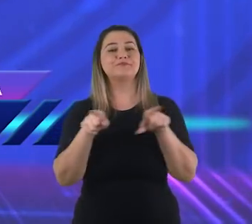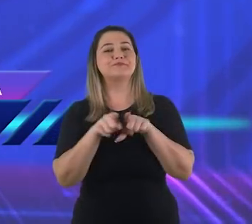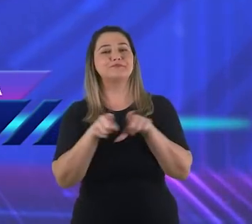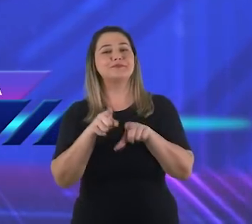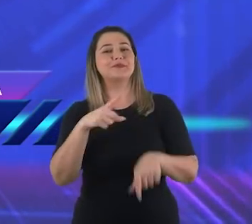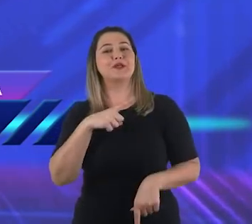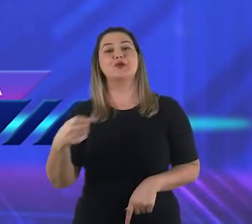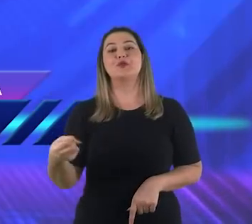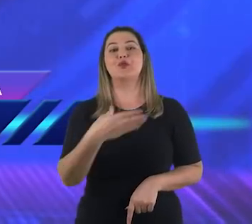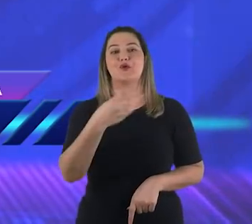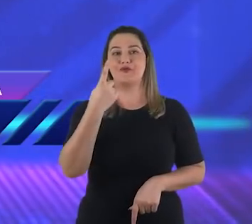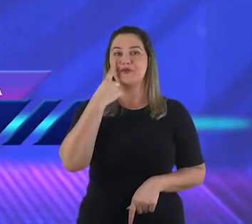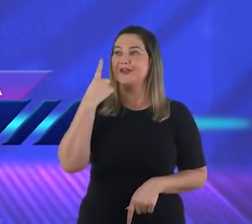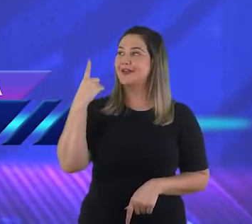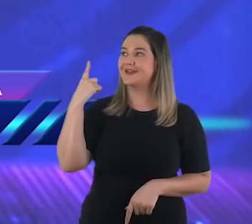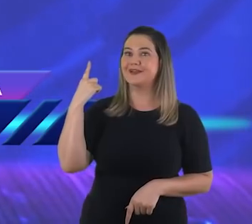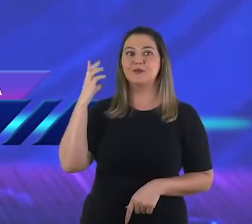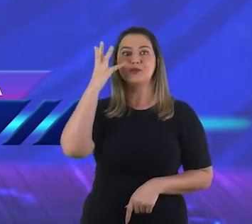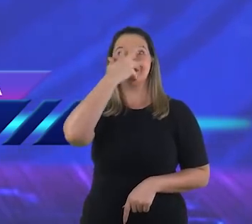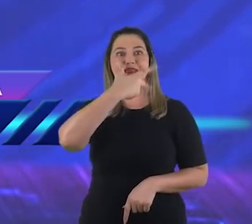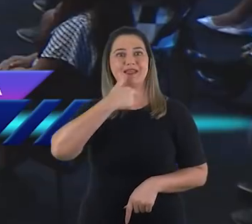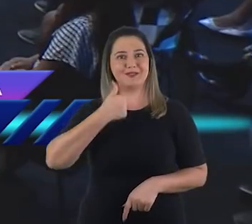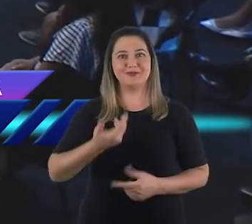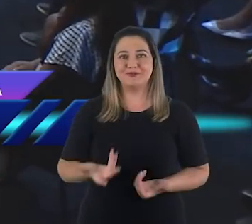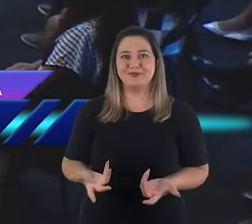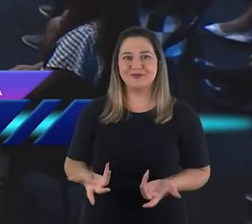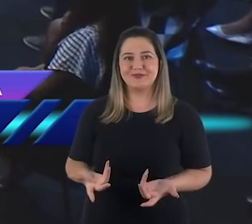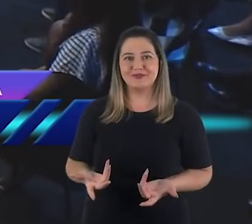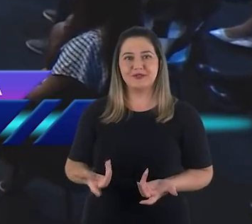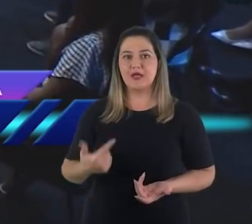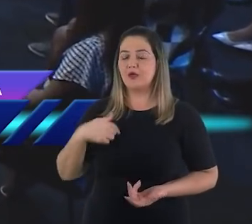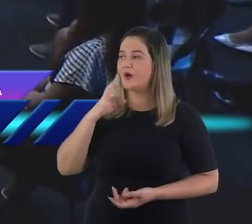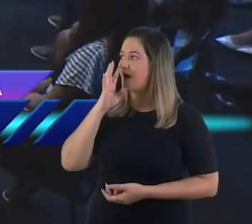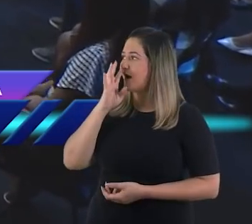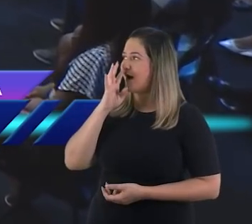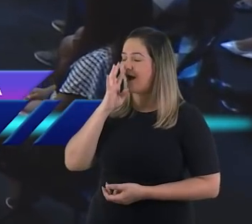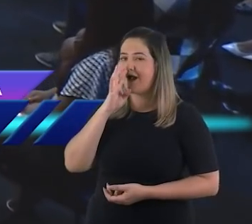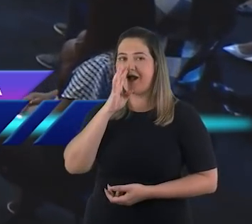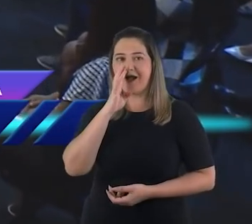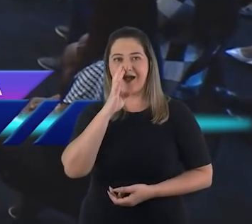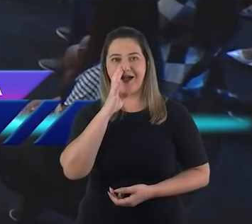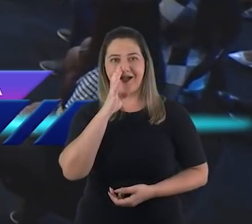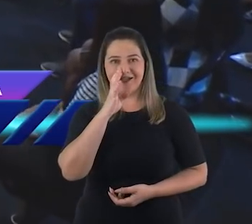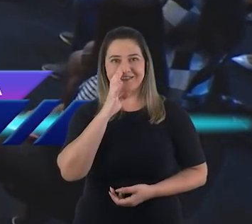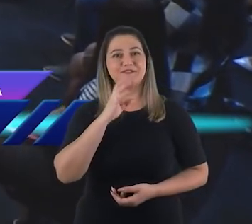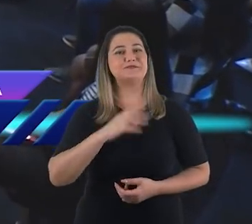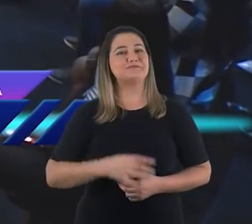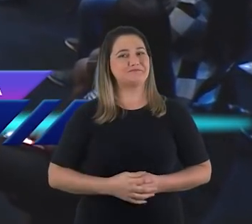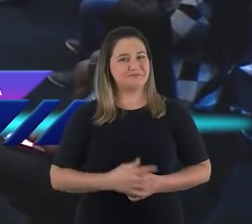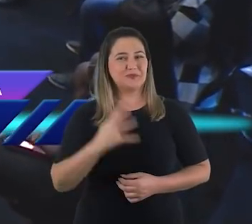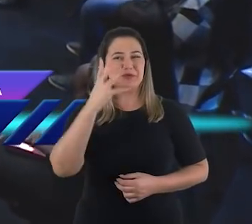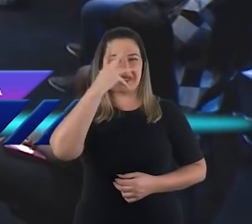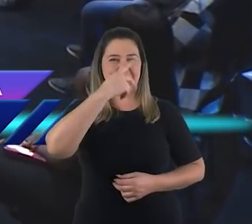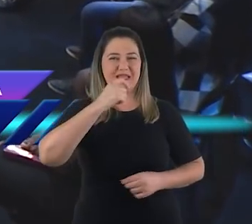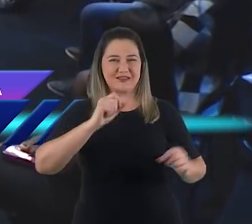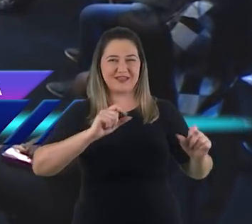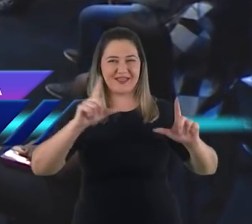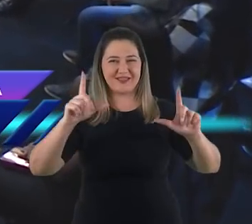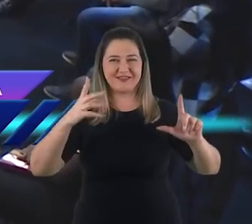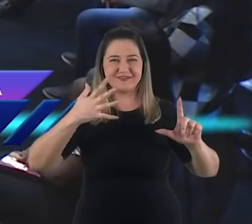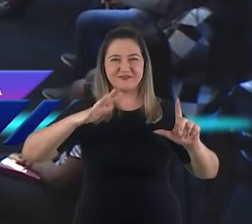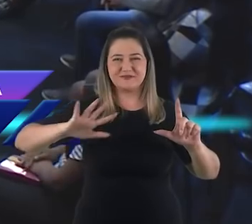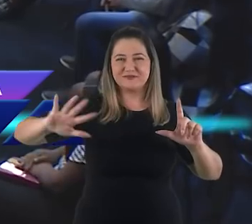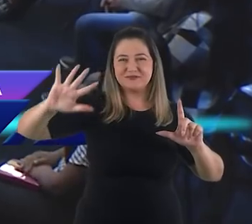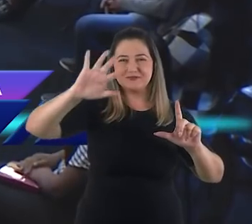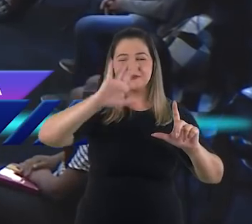também, obviamente, um novo cenário. Olha que coisa linda que ficou esse cenário. Eu fiquei impressionado com esse cenário, a beleza desse cenário.